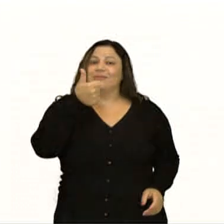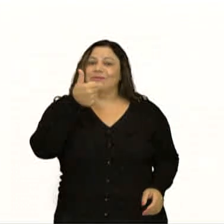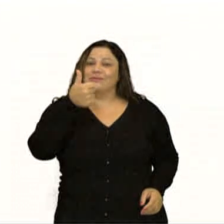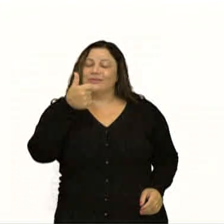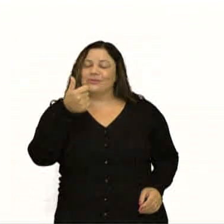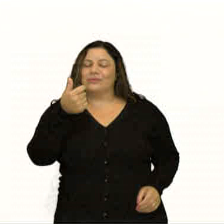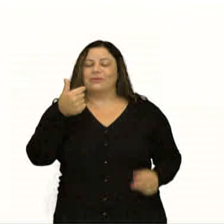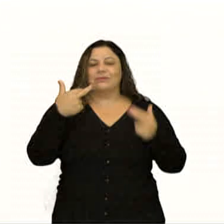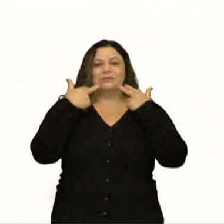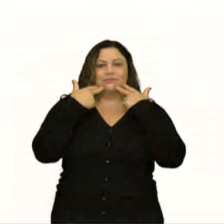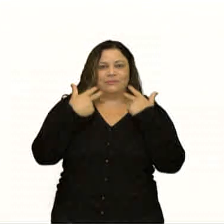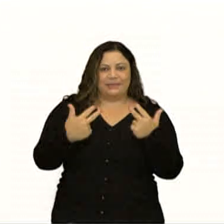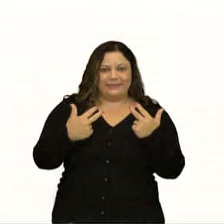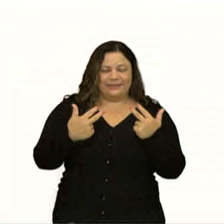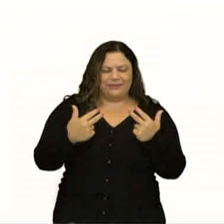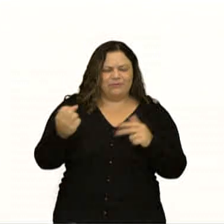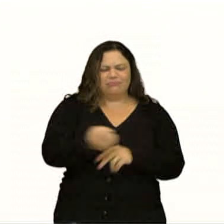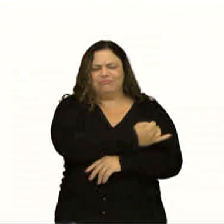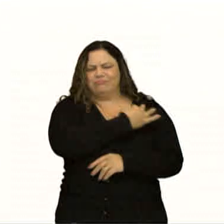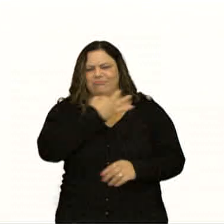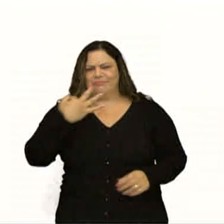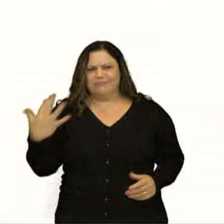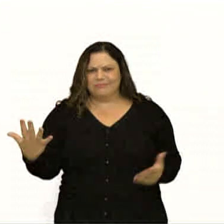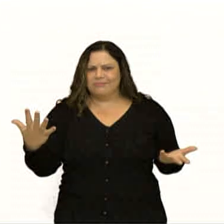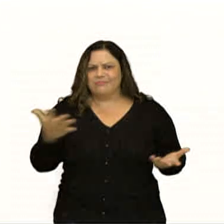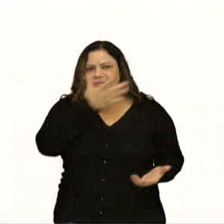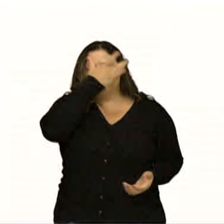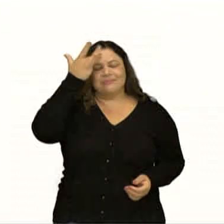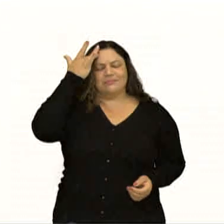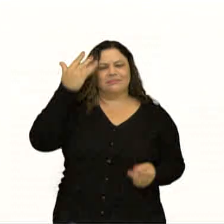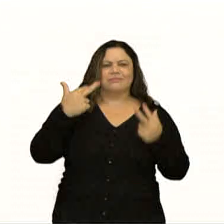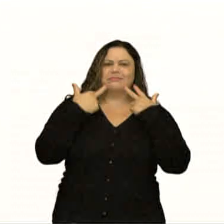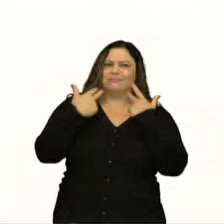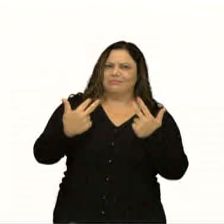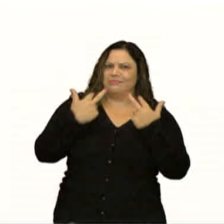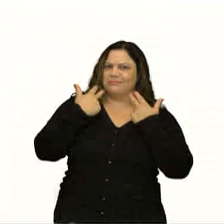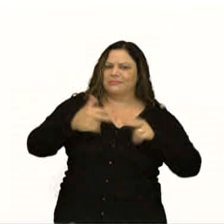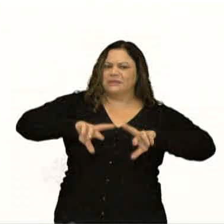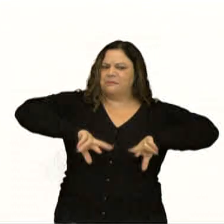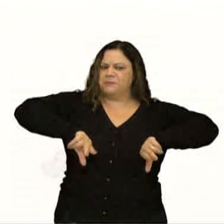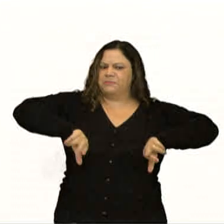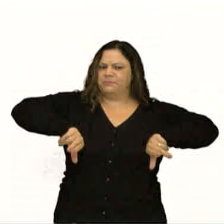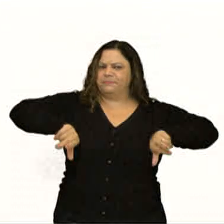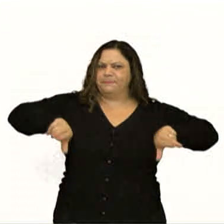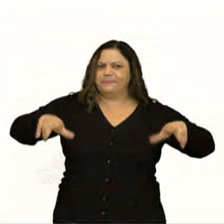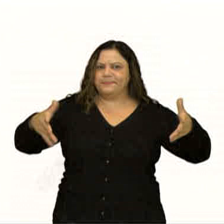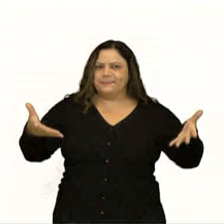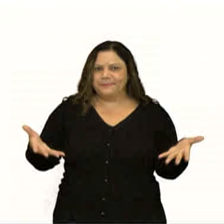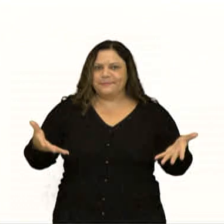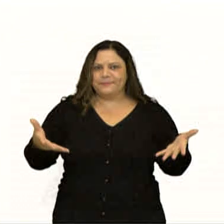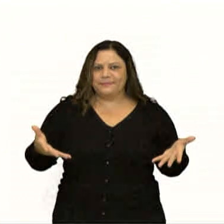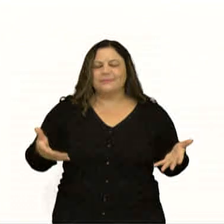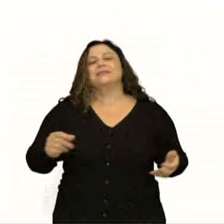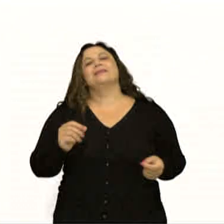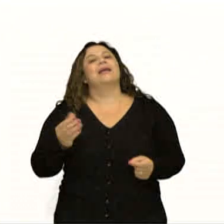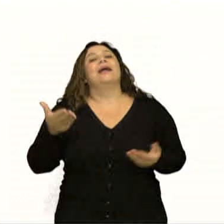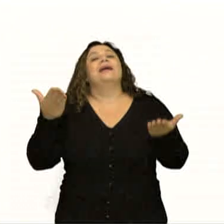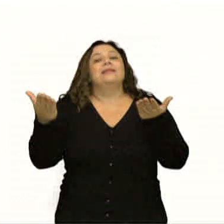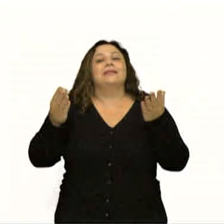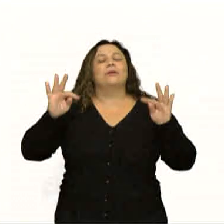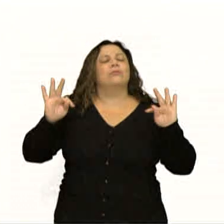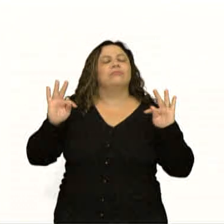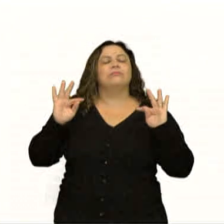Quanta gente traduziu, quantos idiomas, para quantos idiomas foram traduzidos essa declaração? Então, com